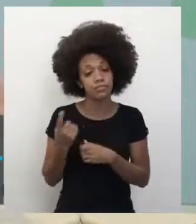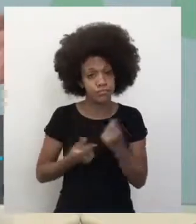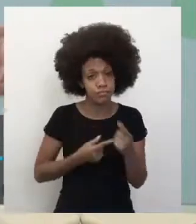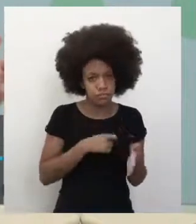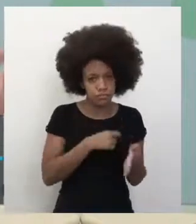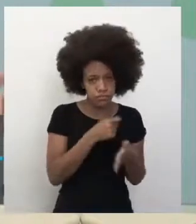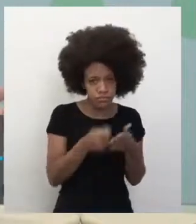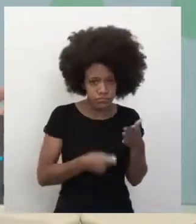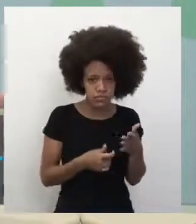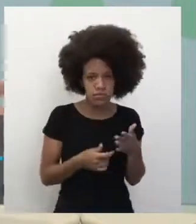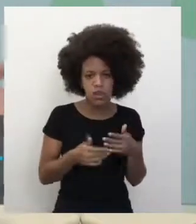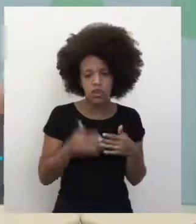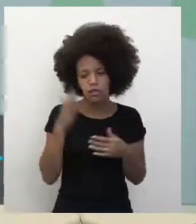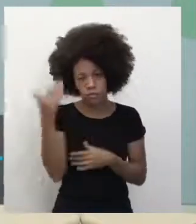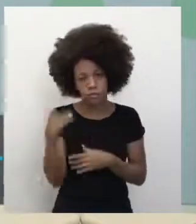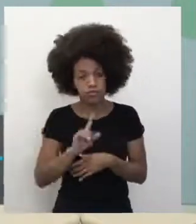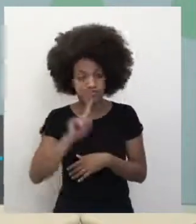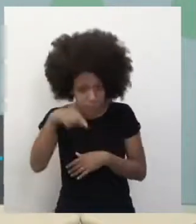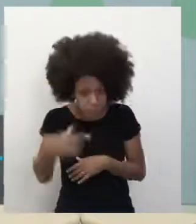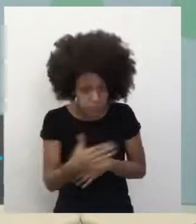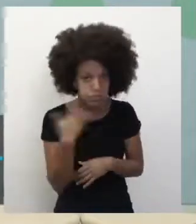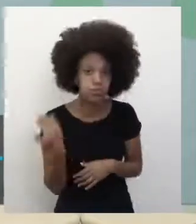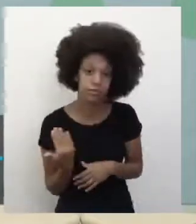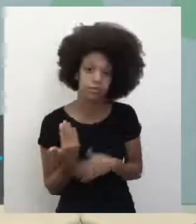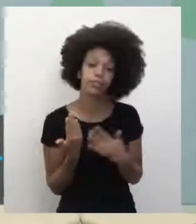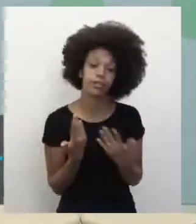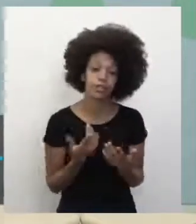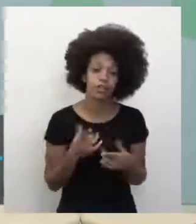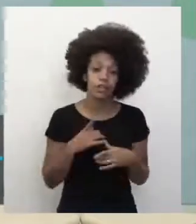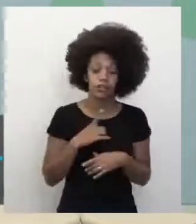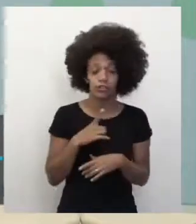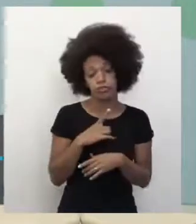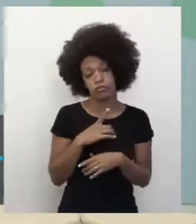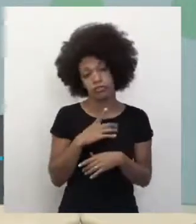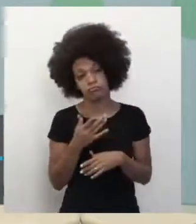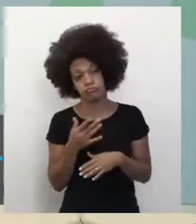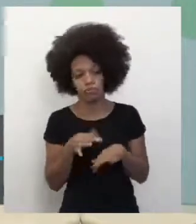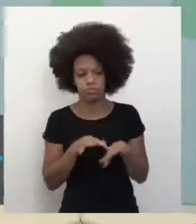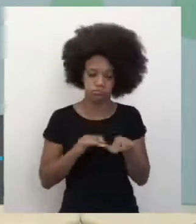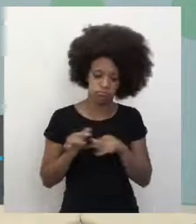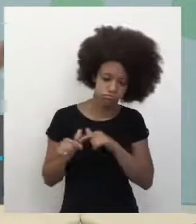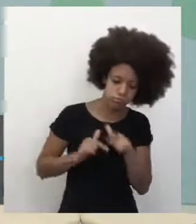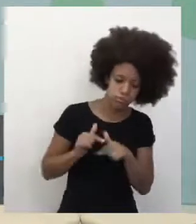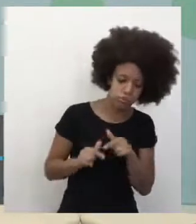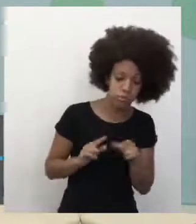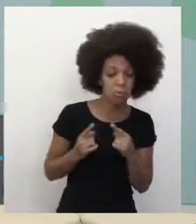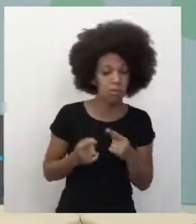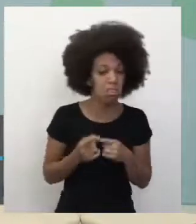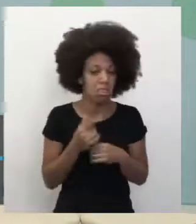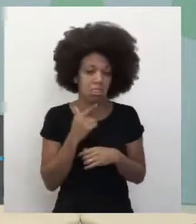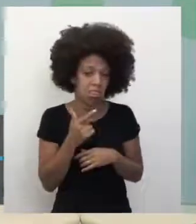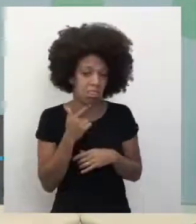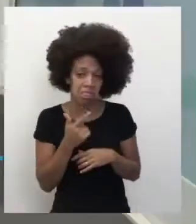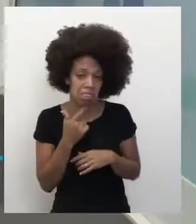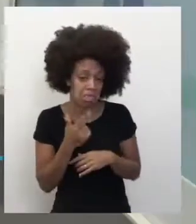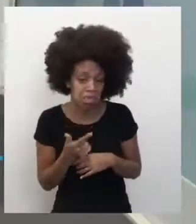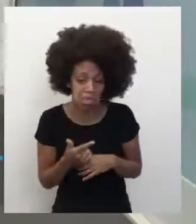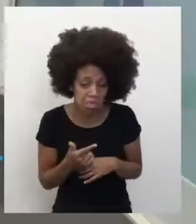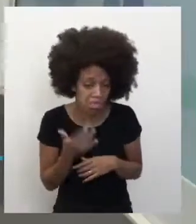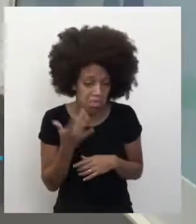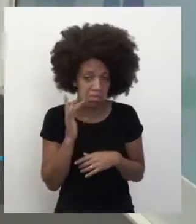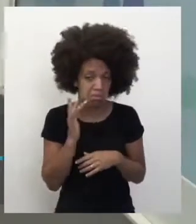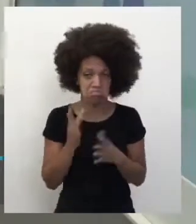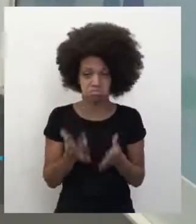famosos depois de morrer também, né? Verdade. Então tinha aquele meio que ele trabalhava e tal, mas na maioria não conhecia, na verdade. Pois é, quando eu li essa